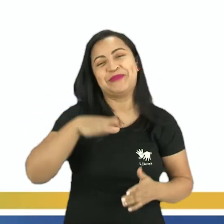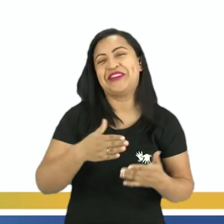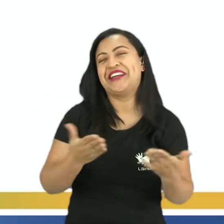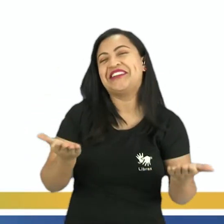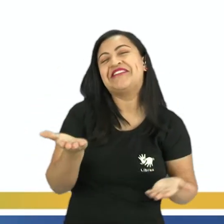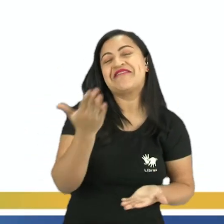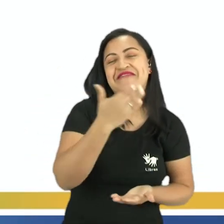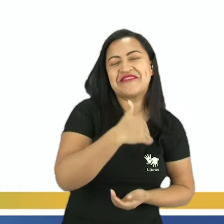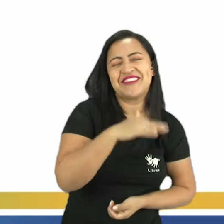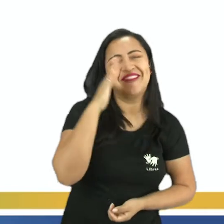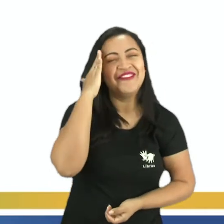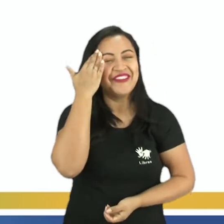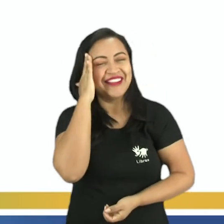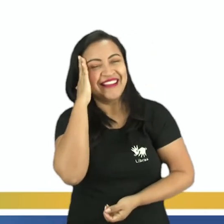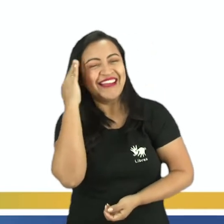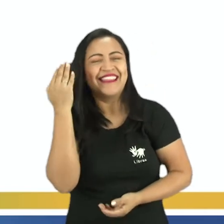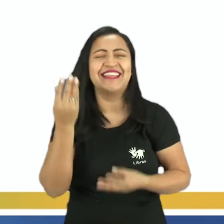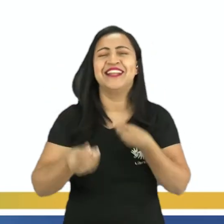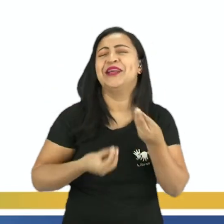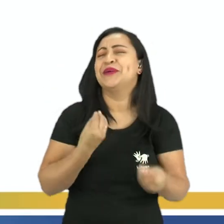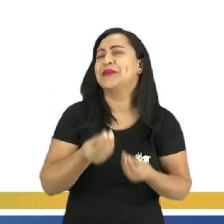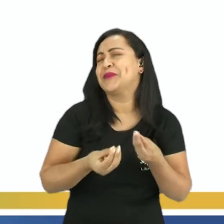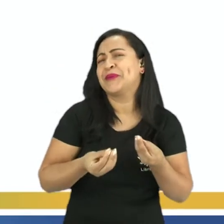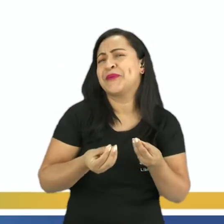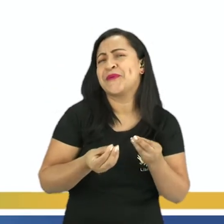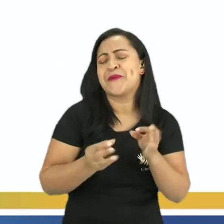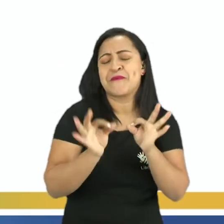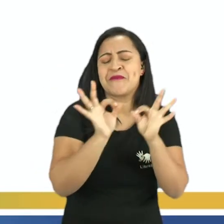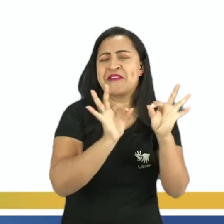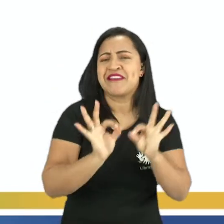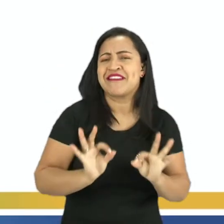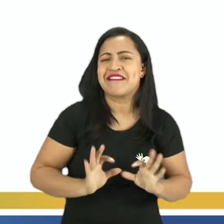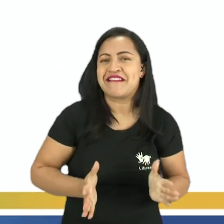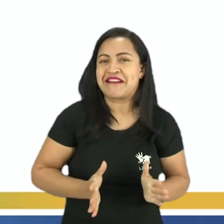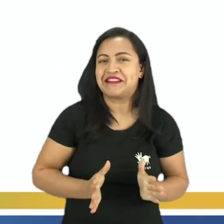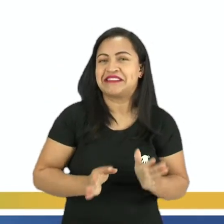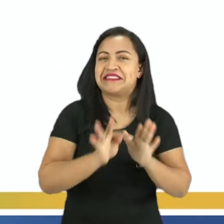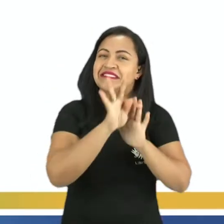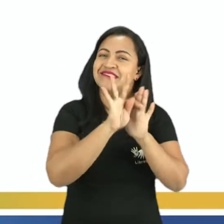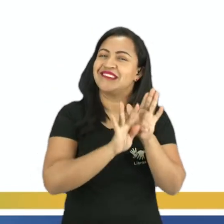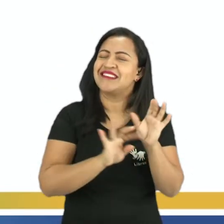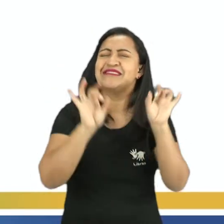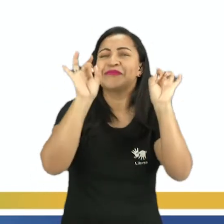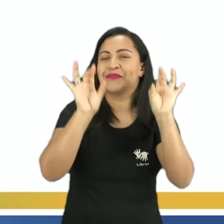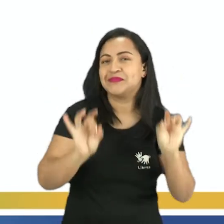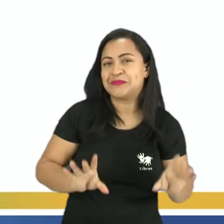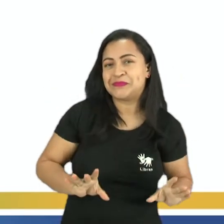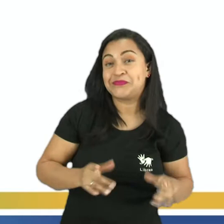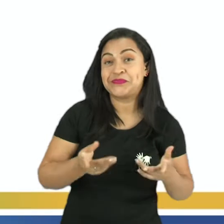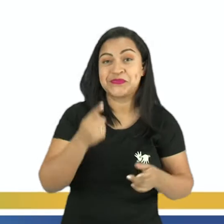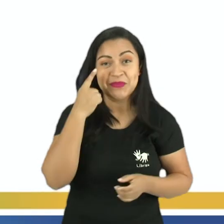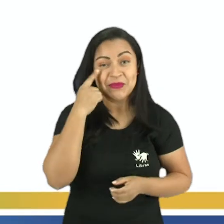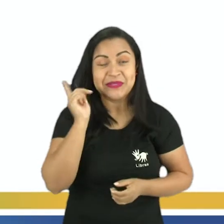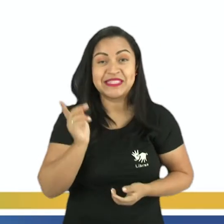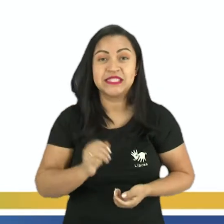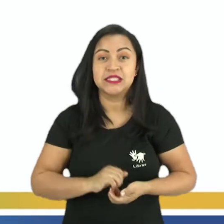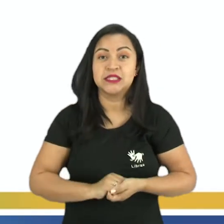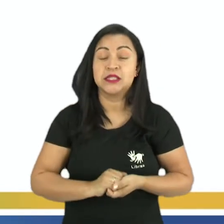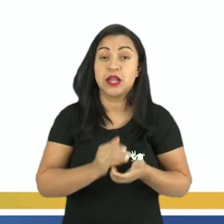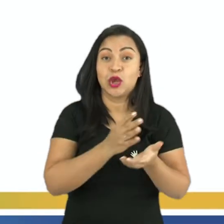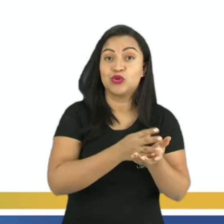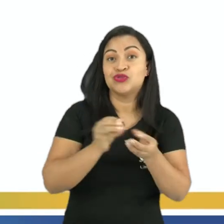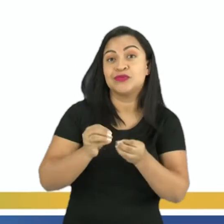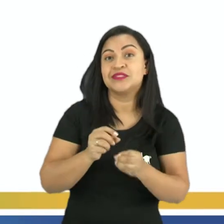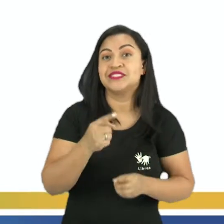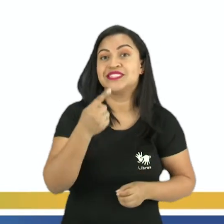vamos compreender e entender como que é a estrutura desse gênero que é tão especial. Olha só, eu separei para